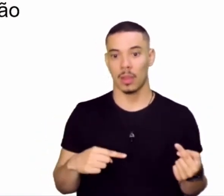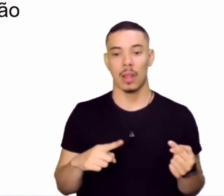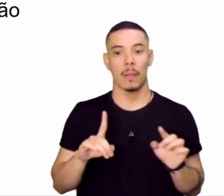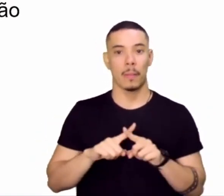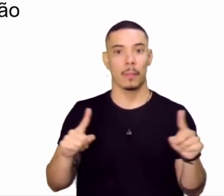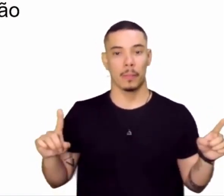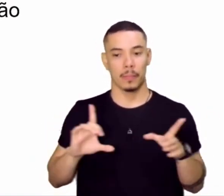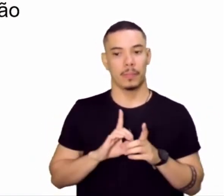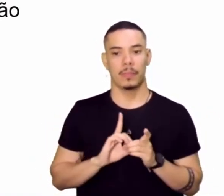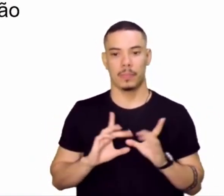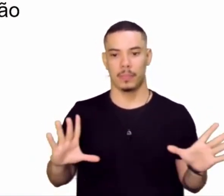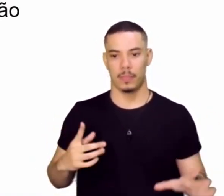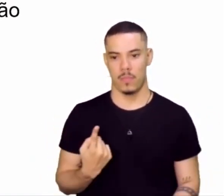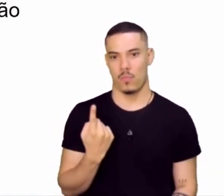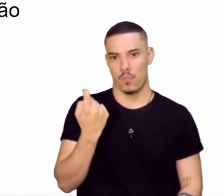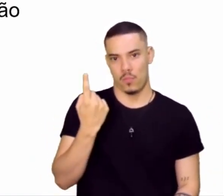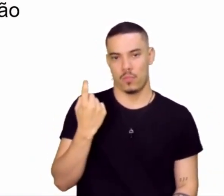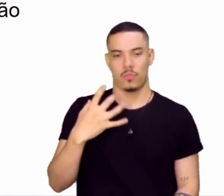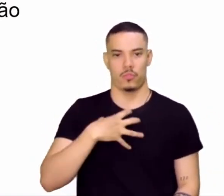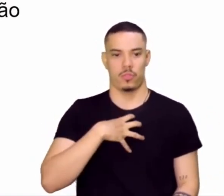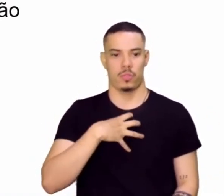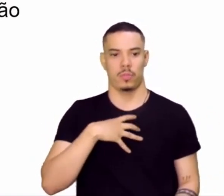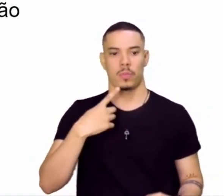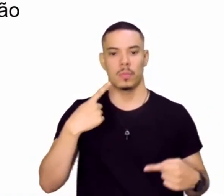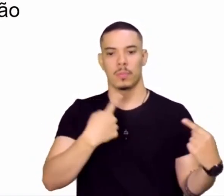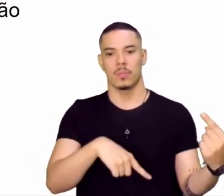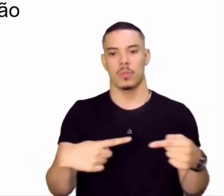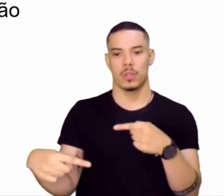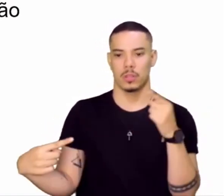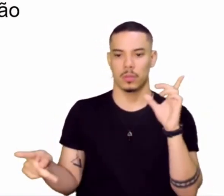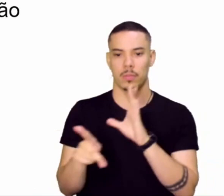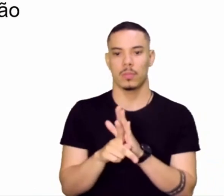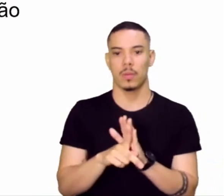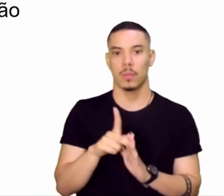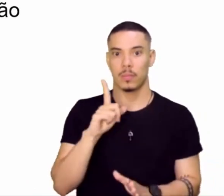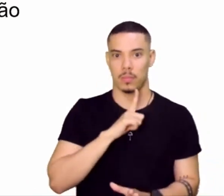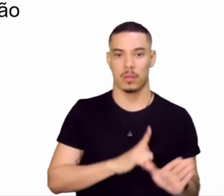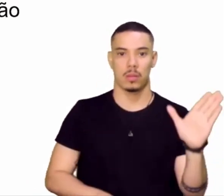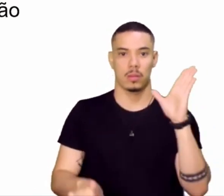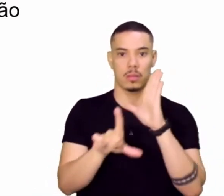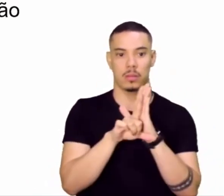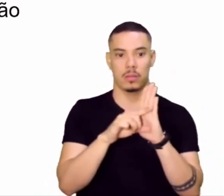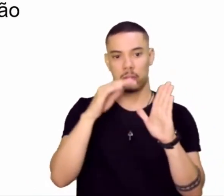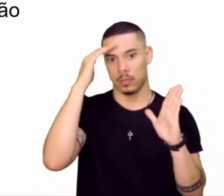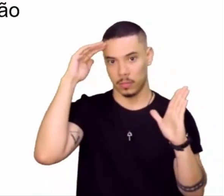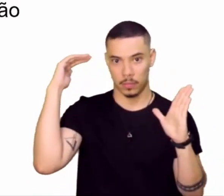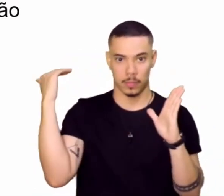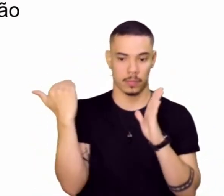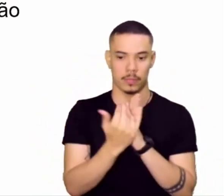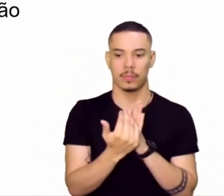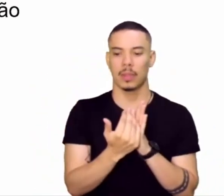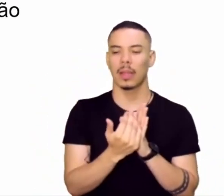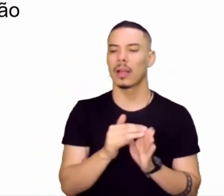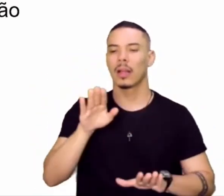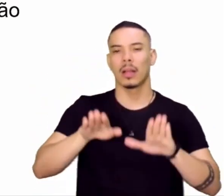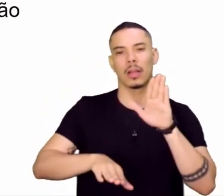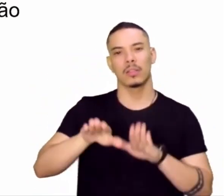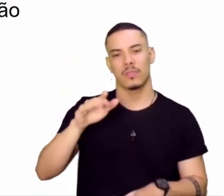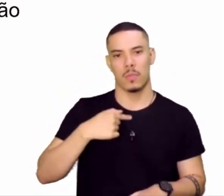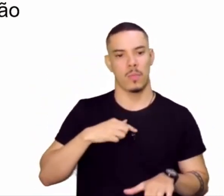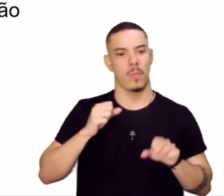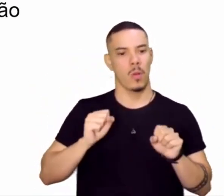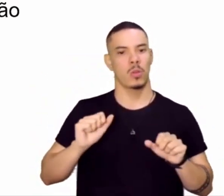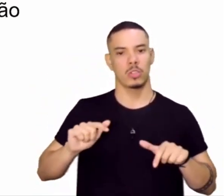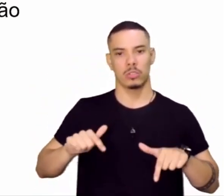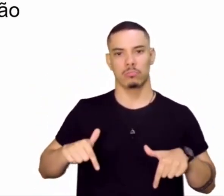democracia, ó, é a única forma política que considera o conflito legítimo, tá aqui. E legal, às vezes eu posso me